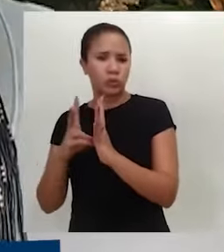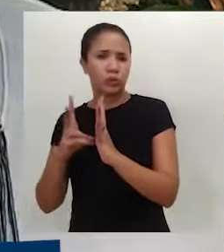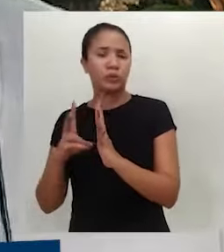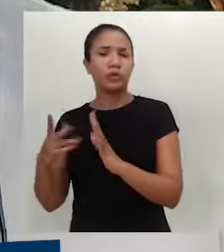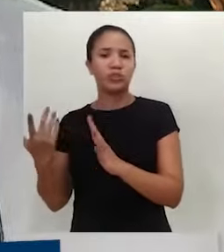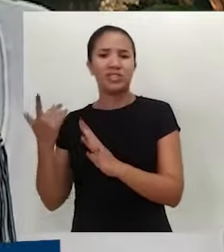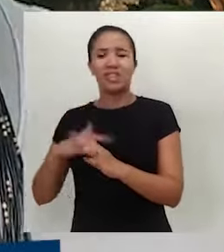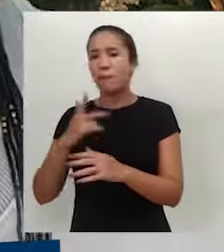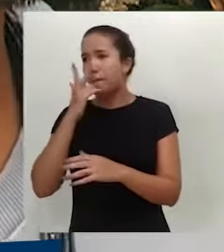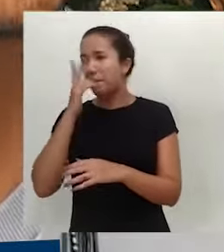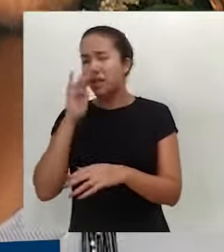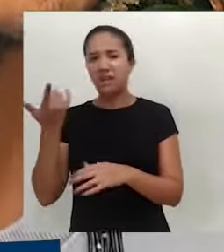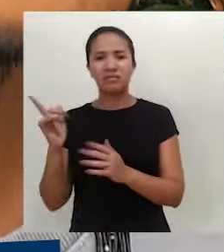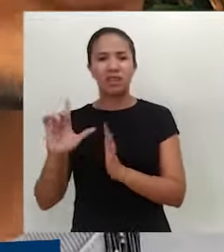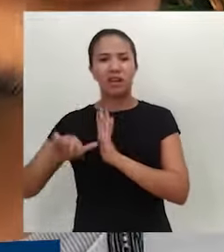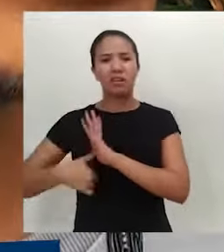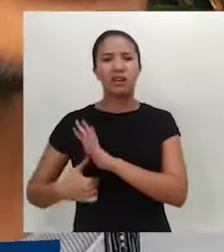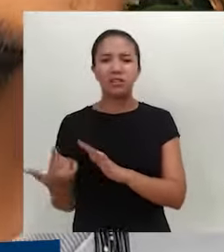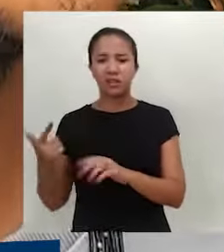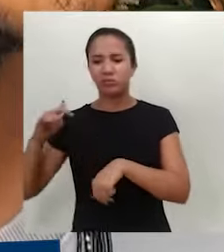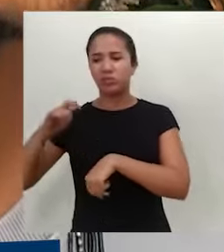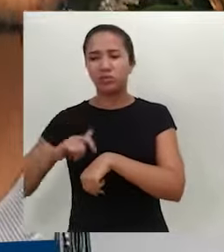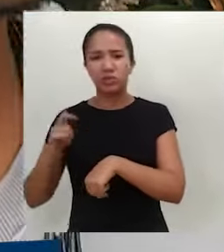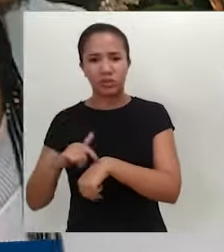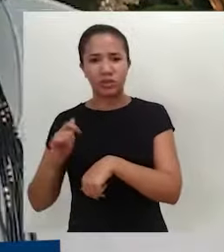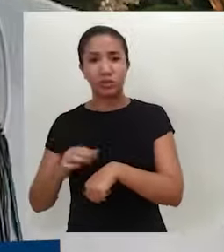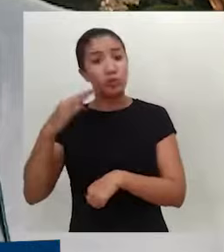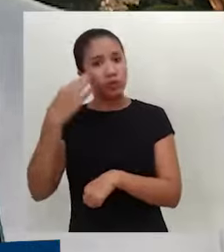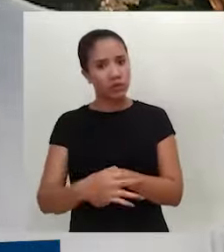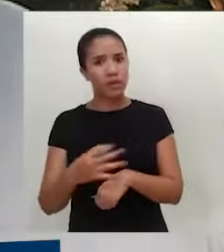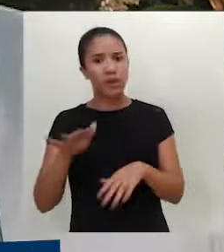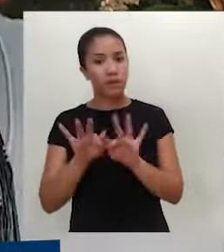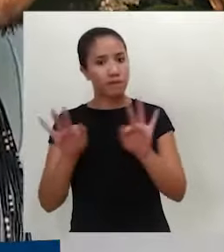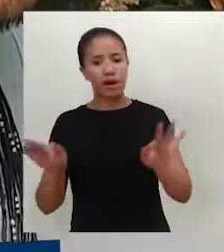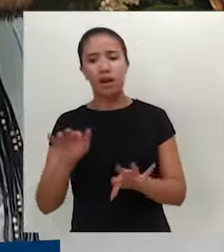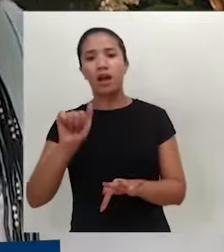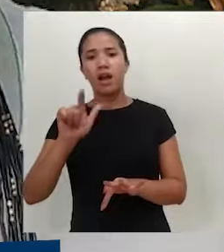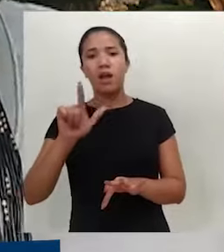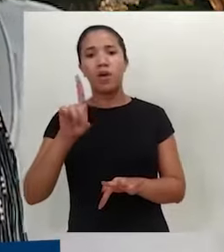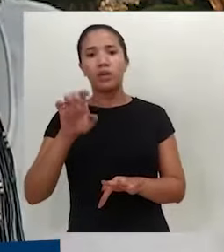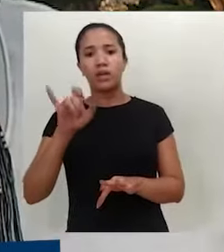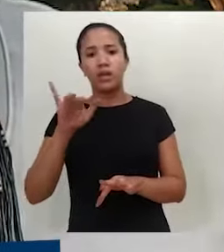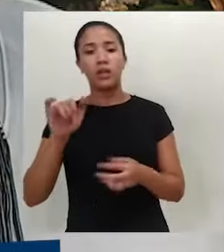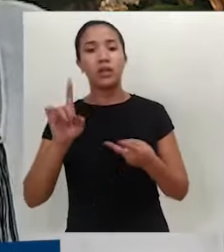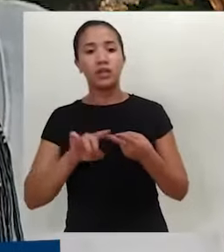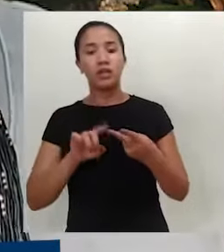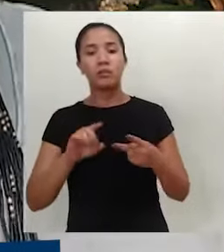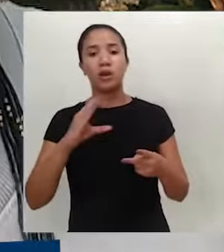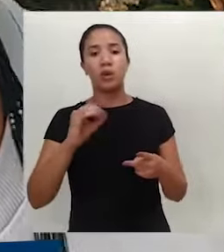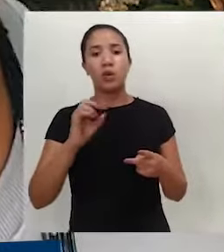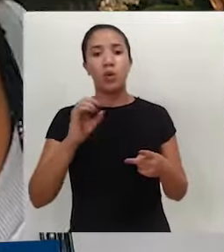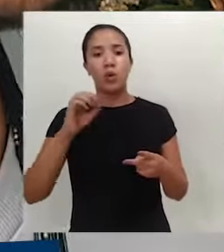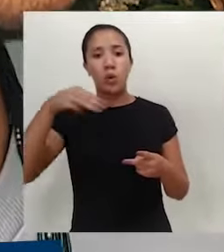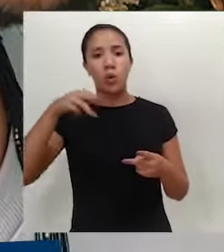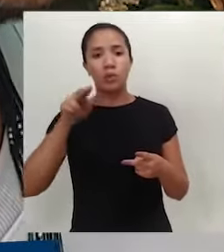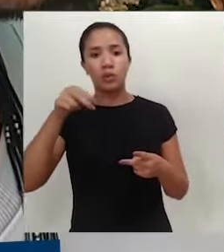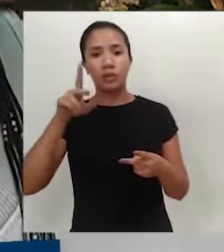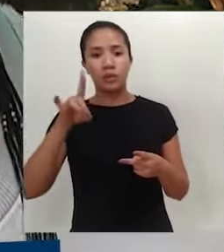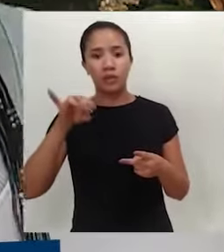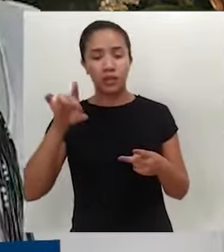seja, que são atrasados numa suposta linha evolutiva. O correto é usar aldeia ou comunidade, e sempre citando também